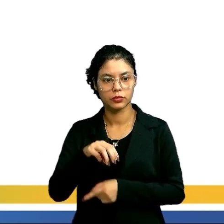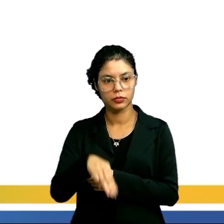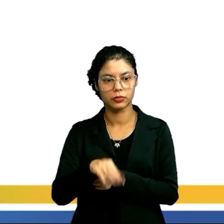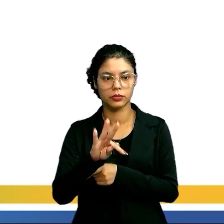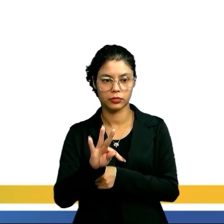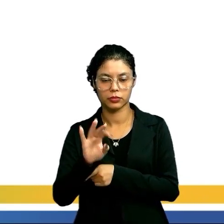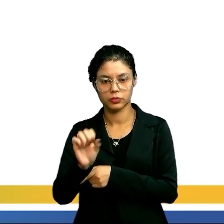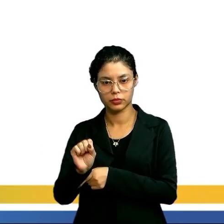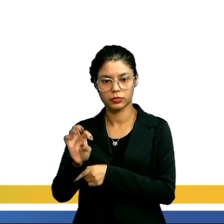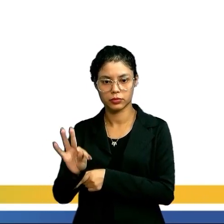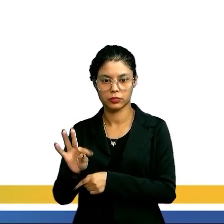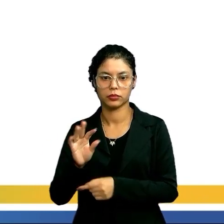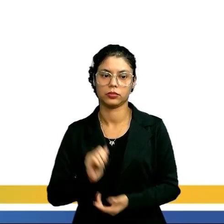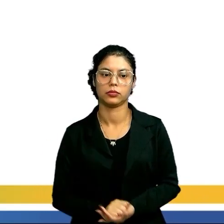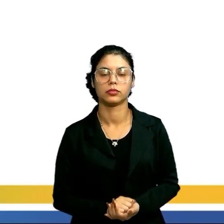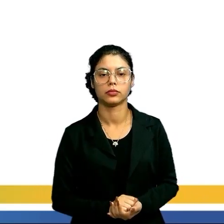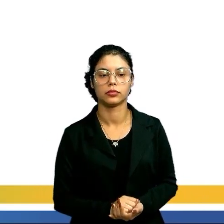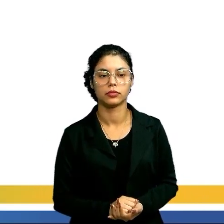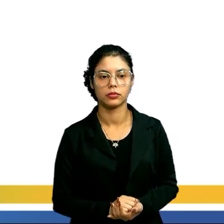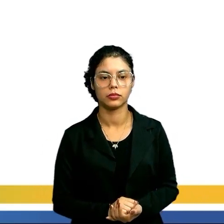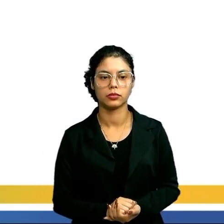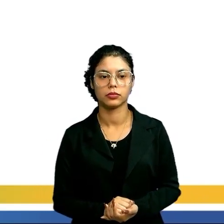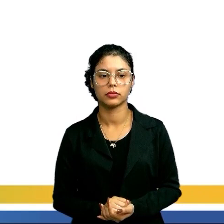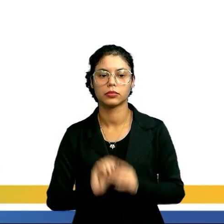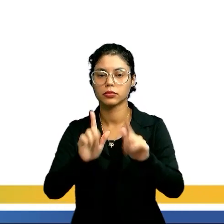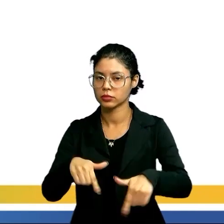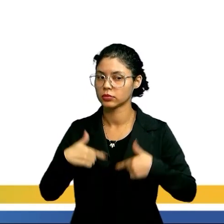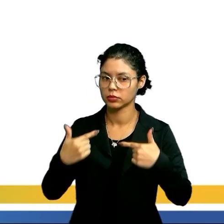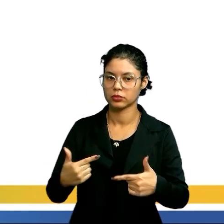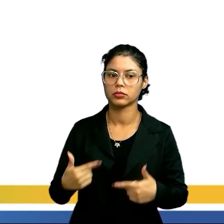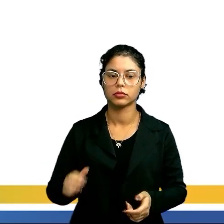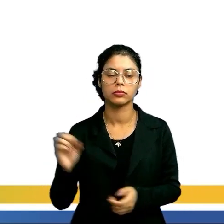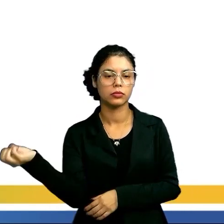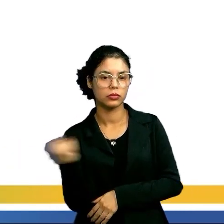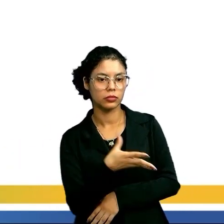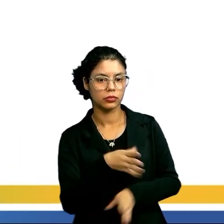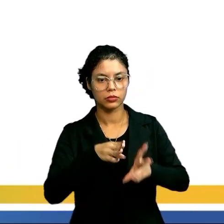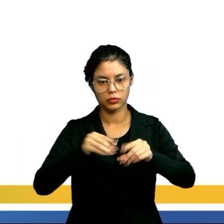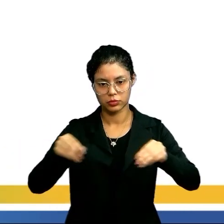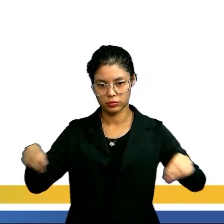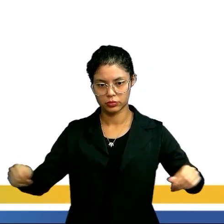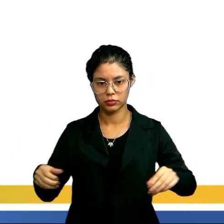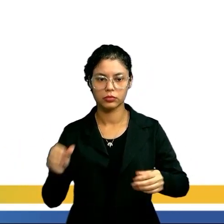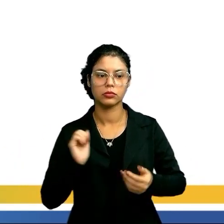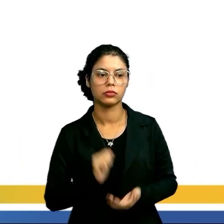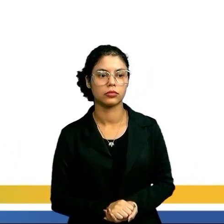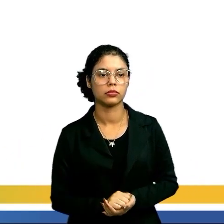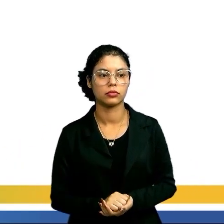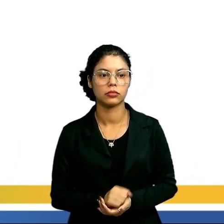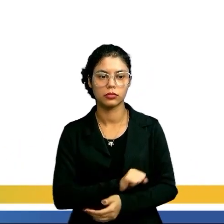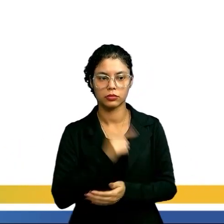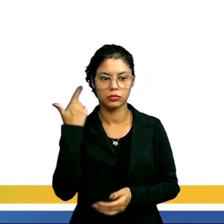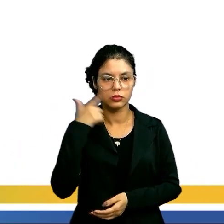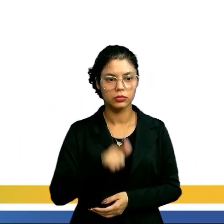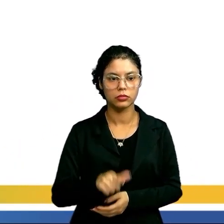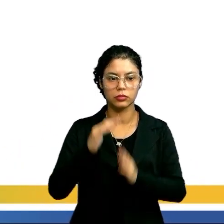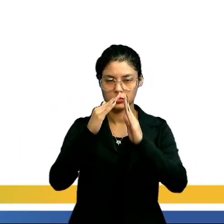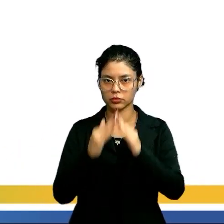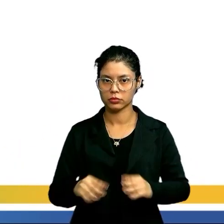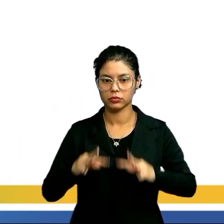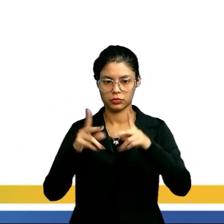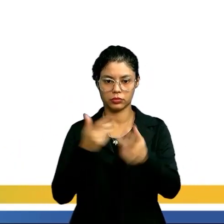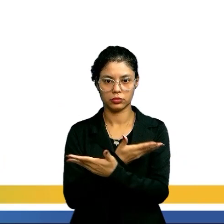dos trabalhadores sem teto, MTST, que lutam pela reforma agrária e pela garantia